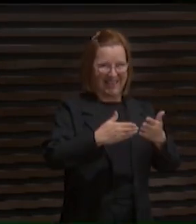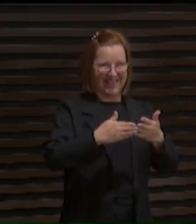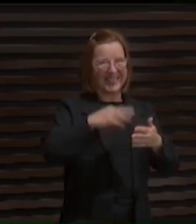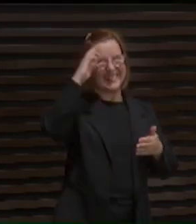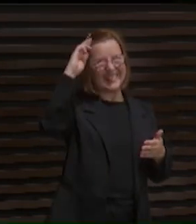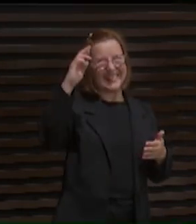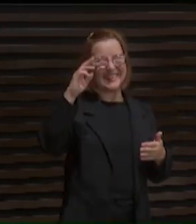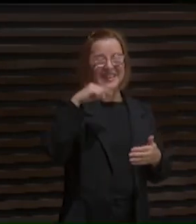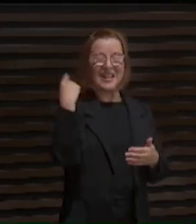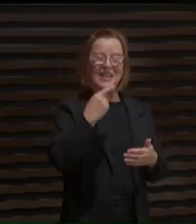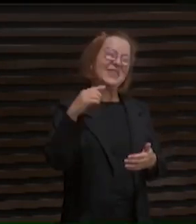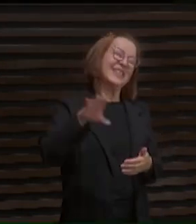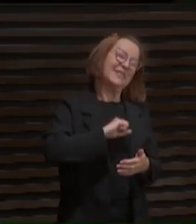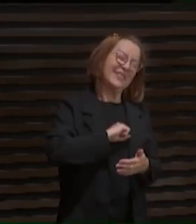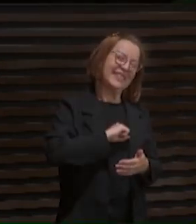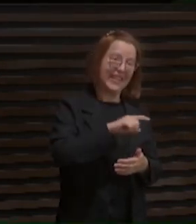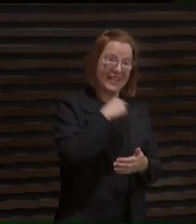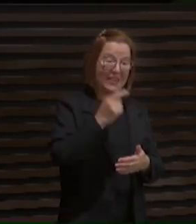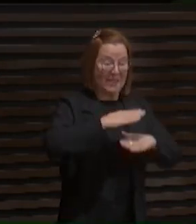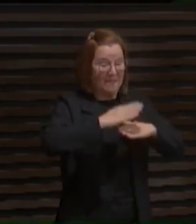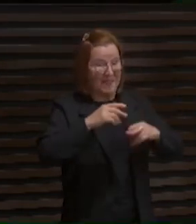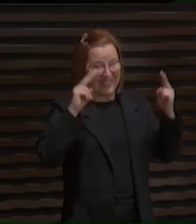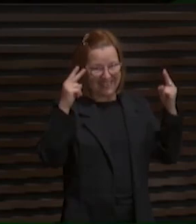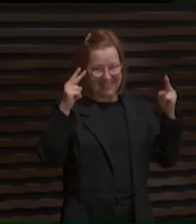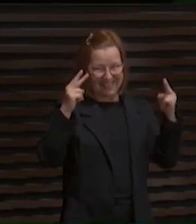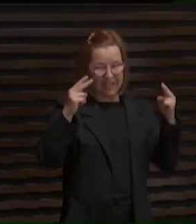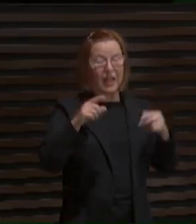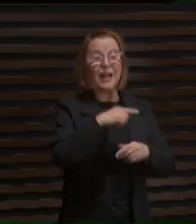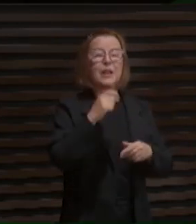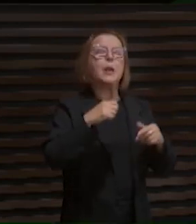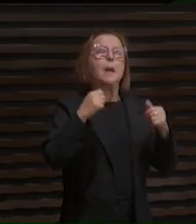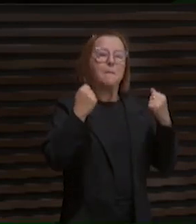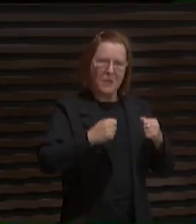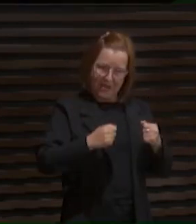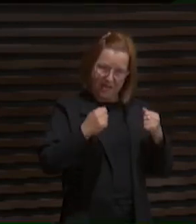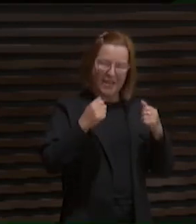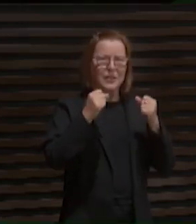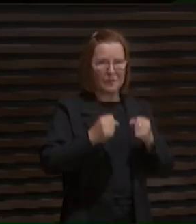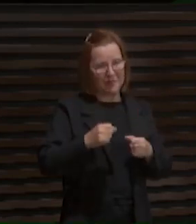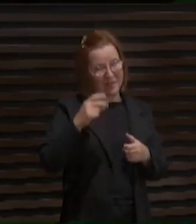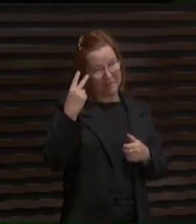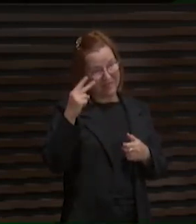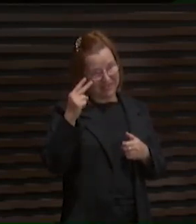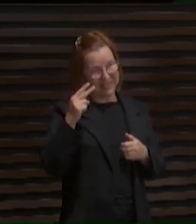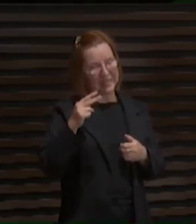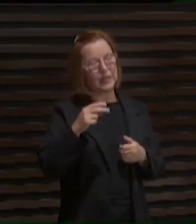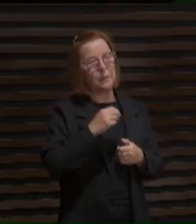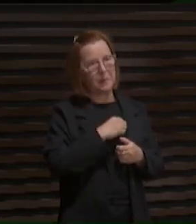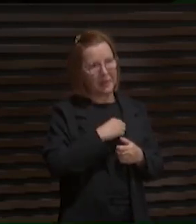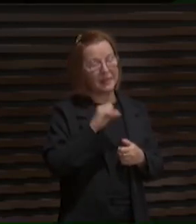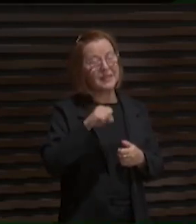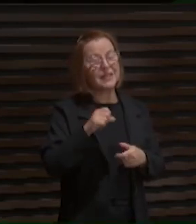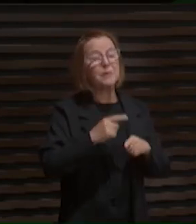amou. Nós somos mais que vencedores, nós podemos vencer o pecado, por quê? Porque é Ele que faz isso em nós, porque Ele vive em